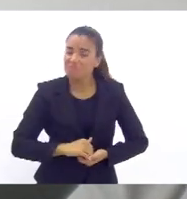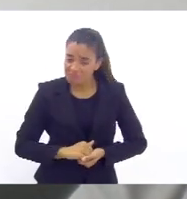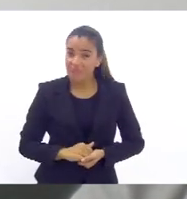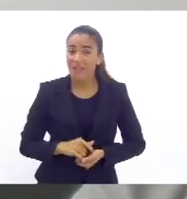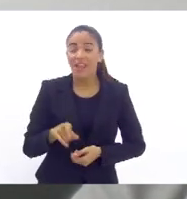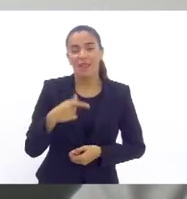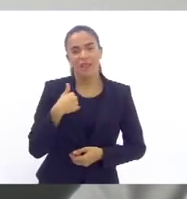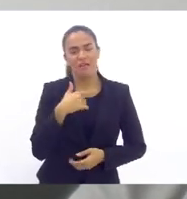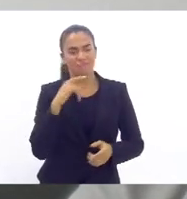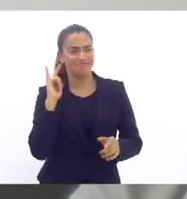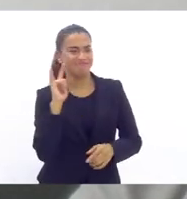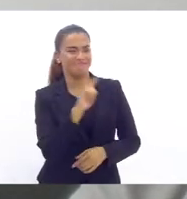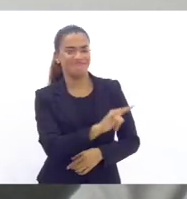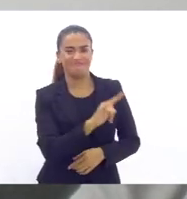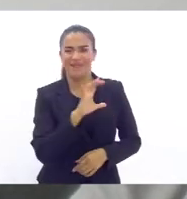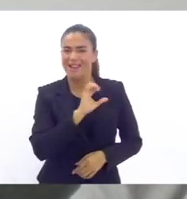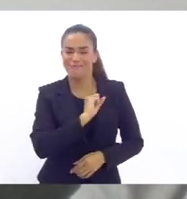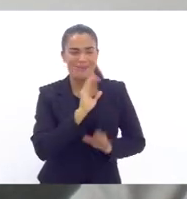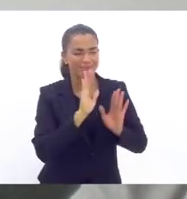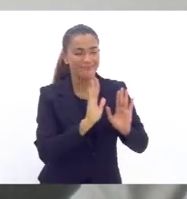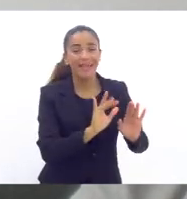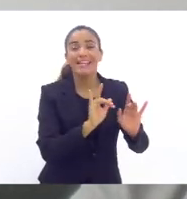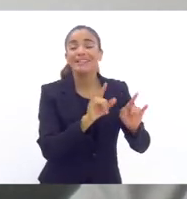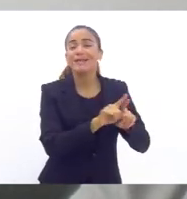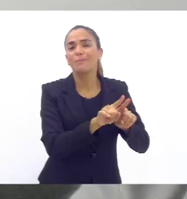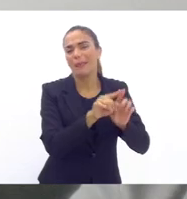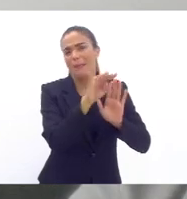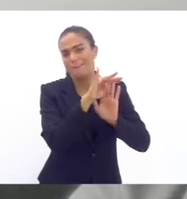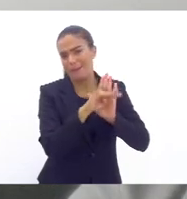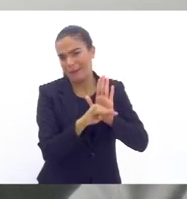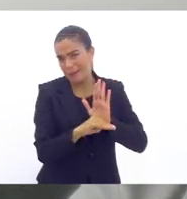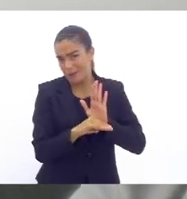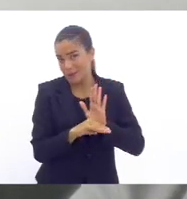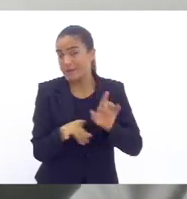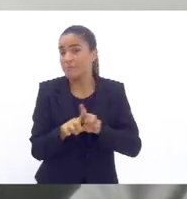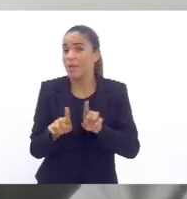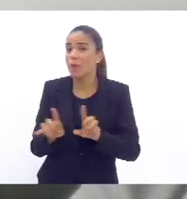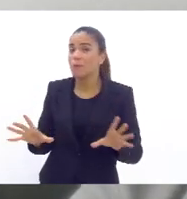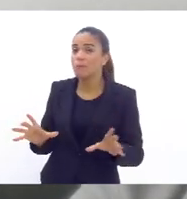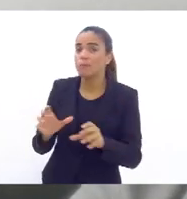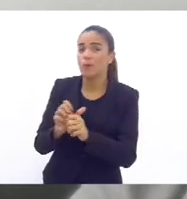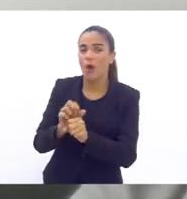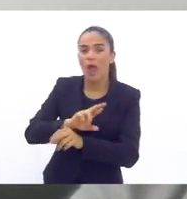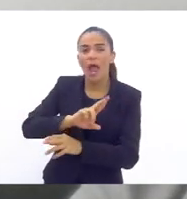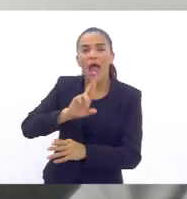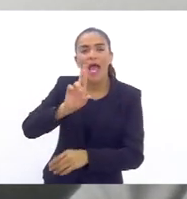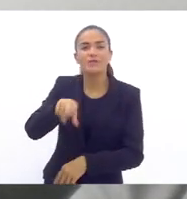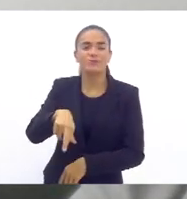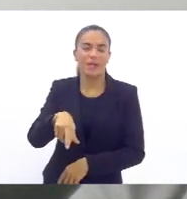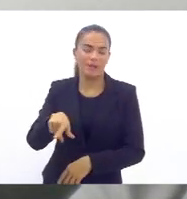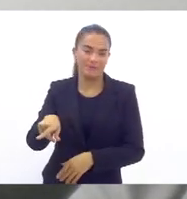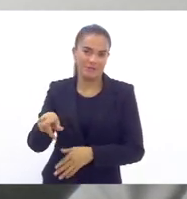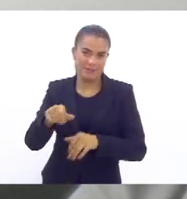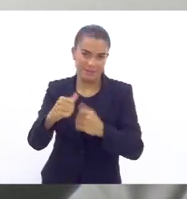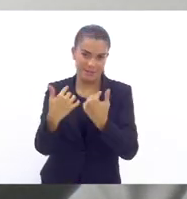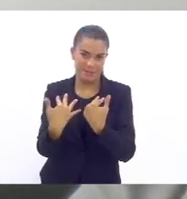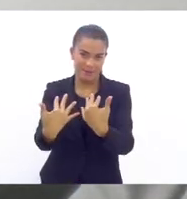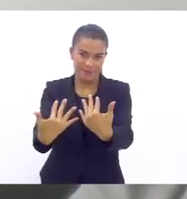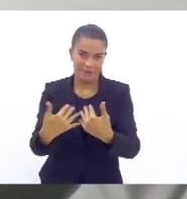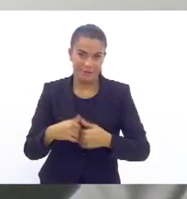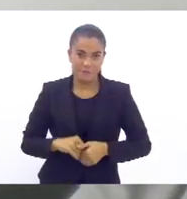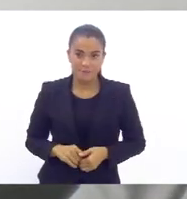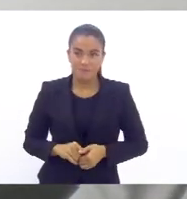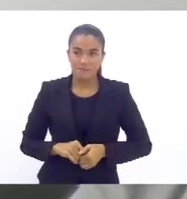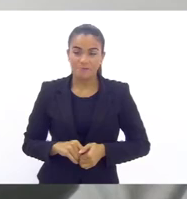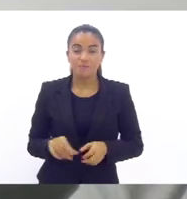e a minha adesão também a pauta e o que sair dessa audiência e o tema ele